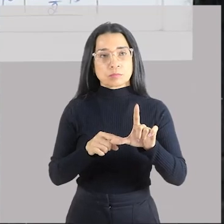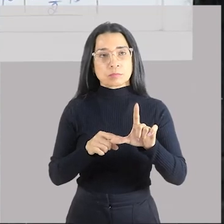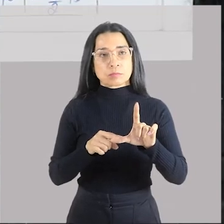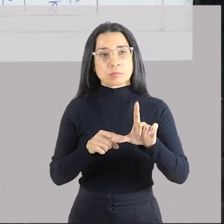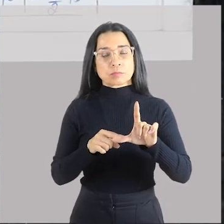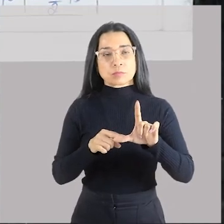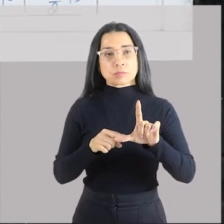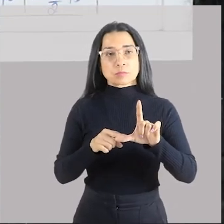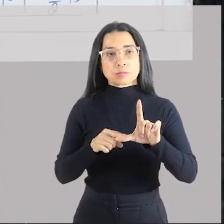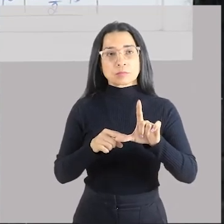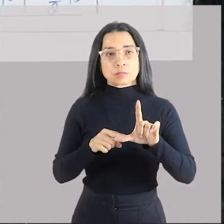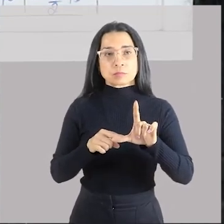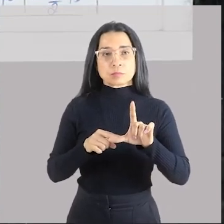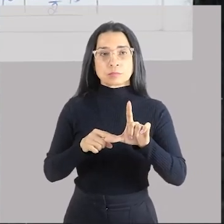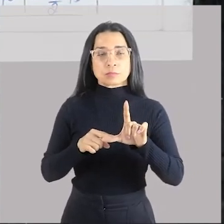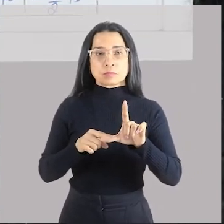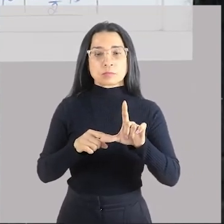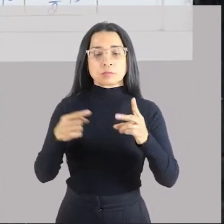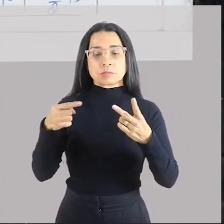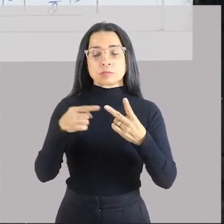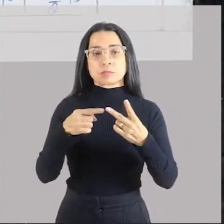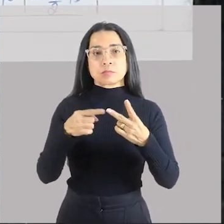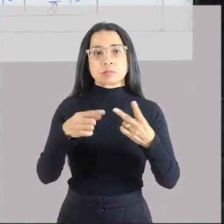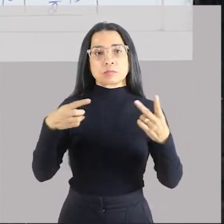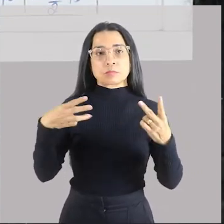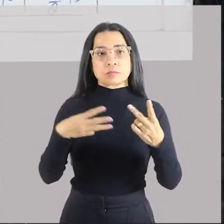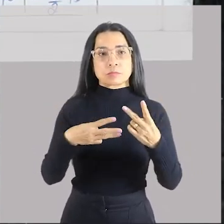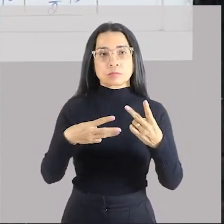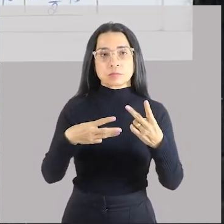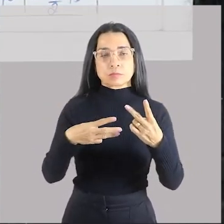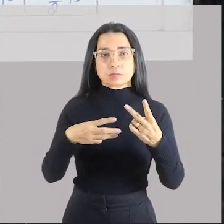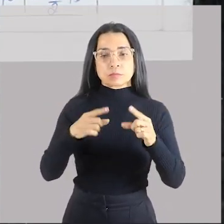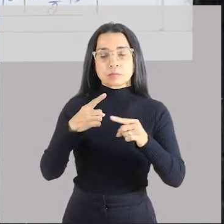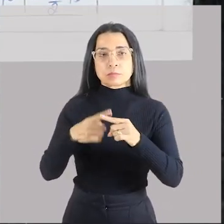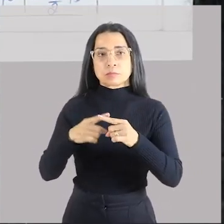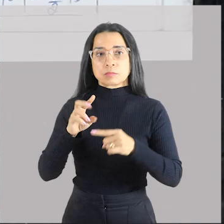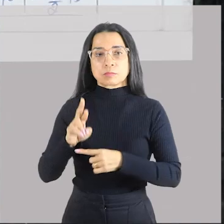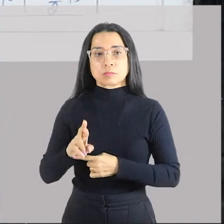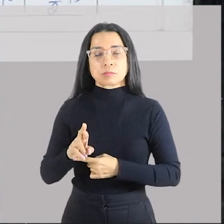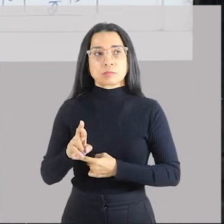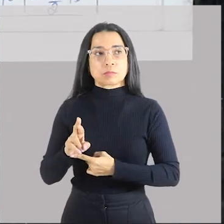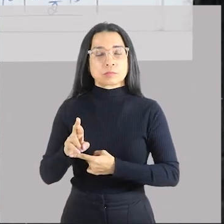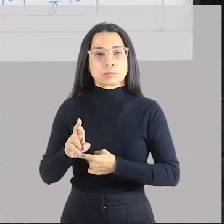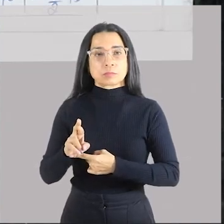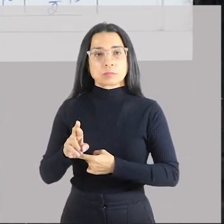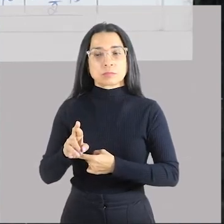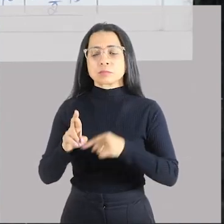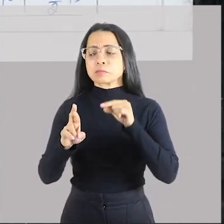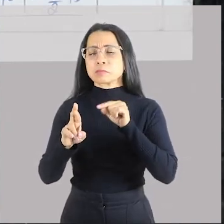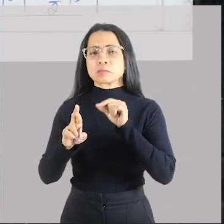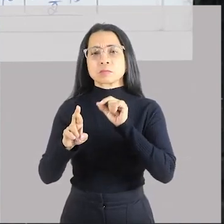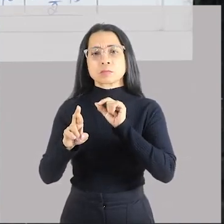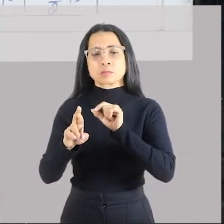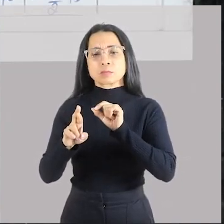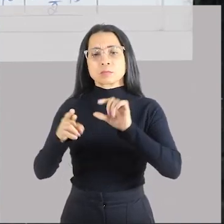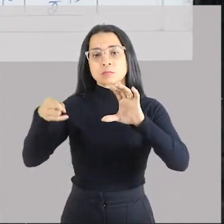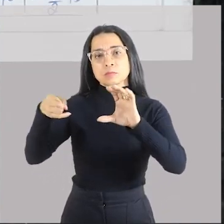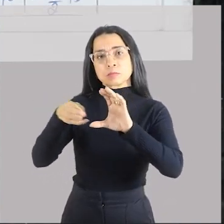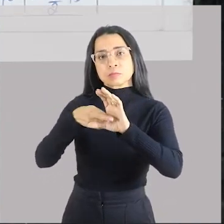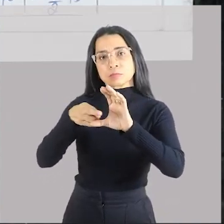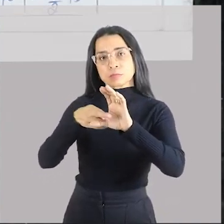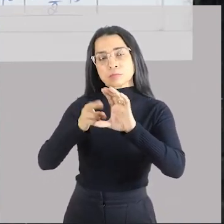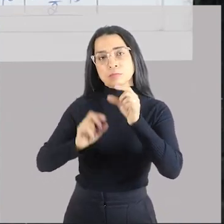nós temos que o lado dele é igual a raiz de 3 vezes o raio. Nós já encontramos um raio